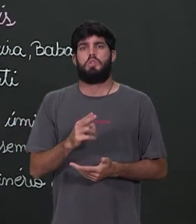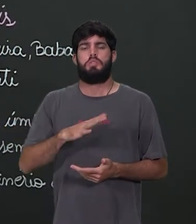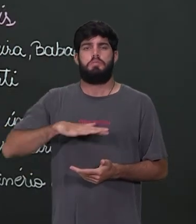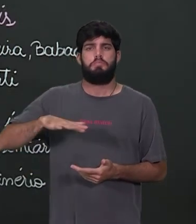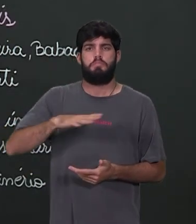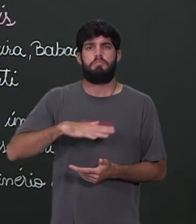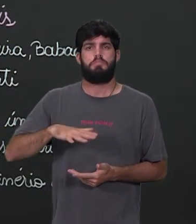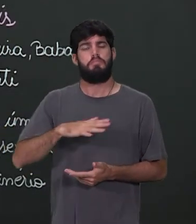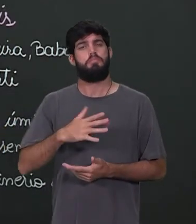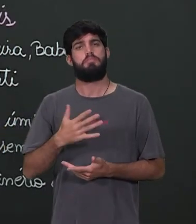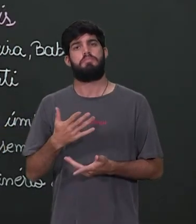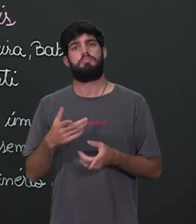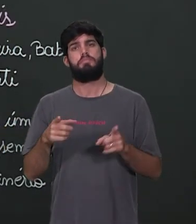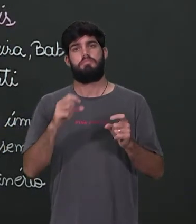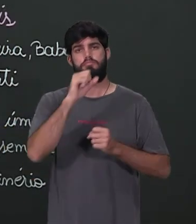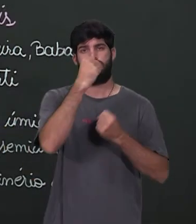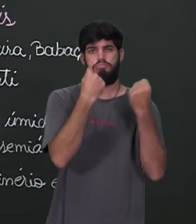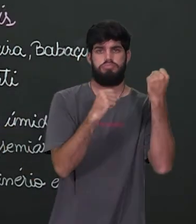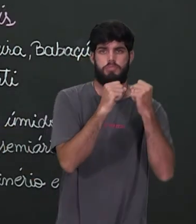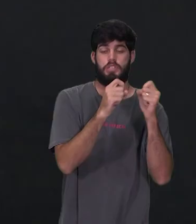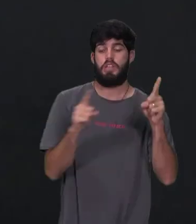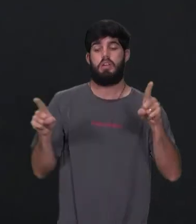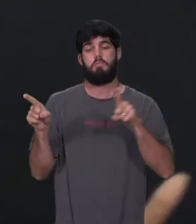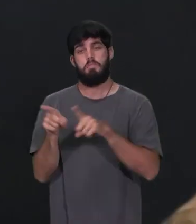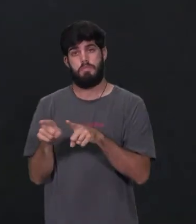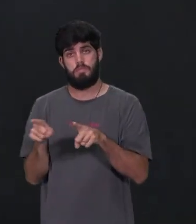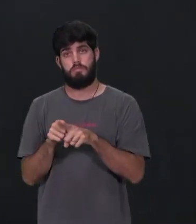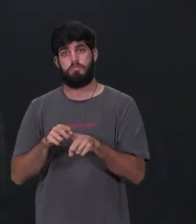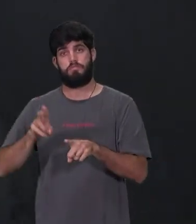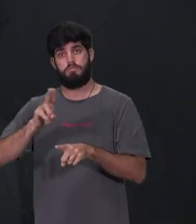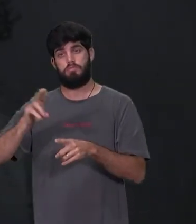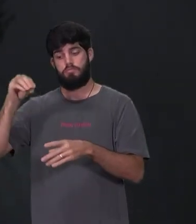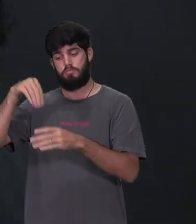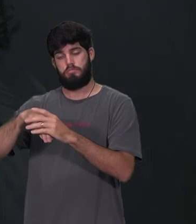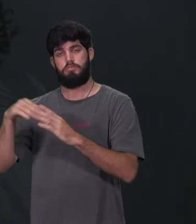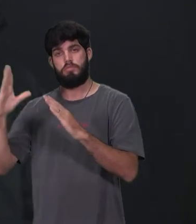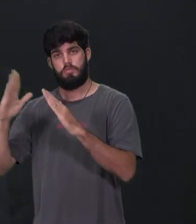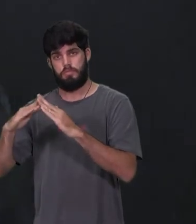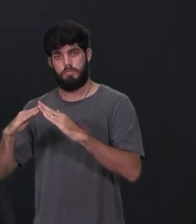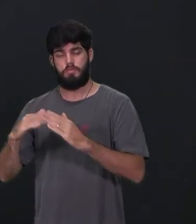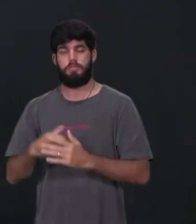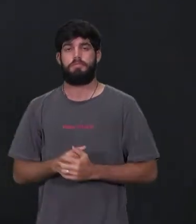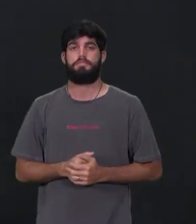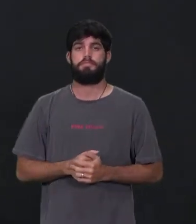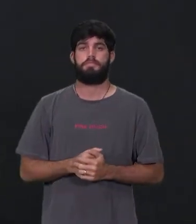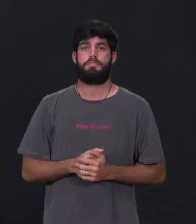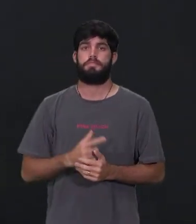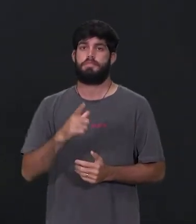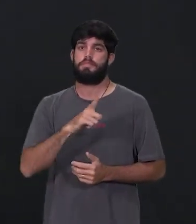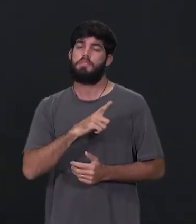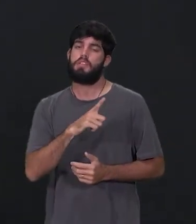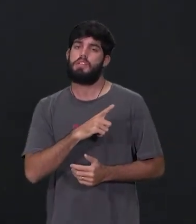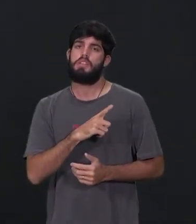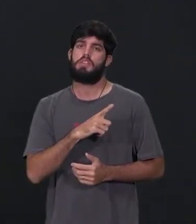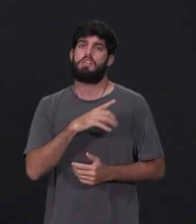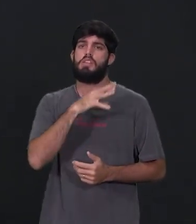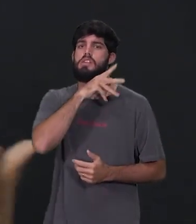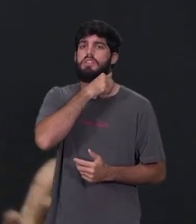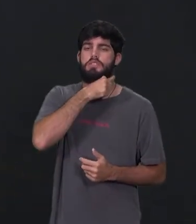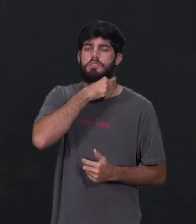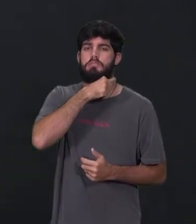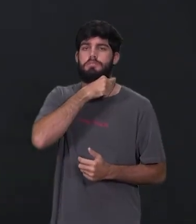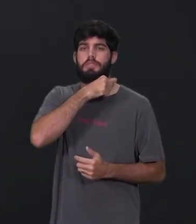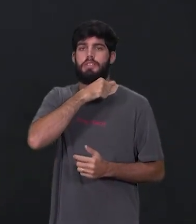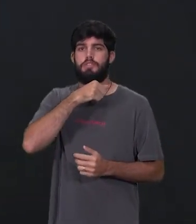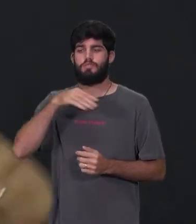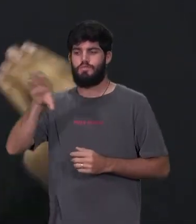tanto industriais quanto ambientes domésticos. E, apesar dela ter animais um pouquinho aí de cada lugar, afinal ela é uma